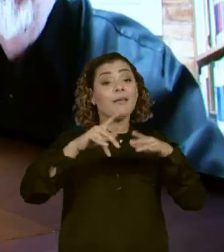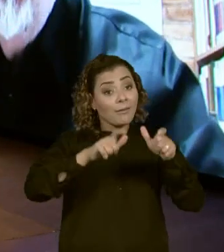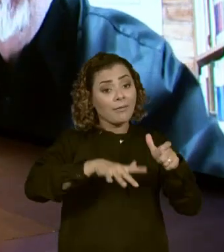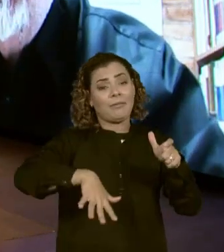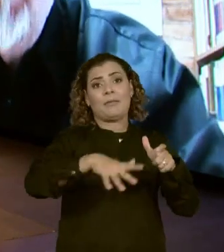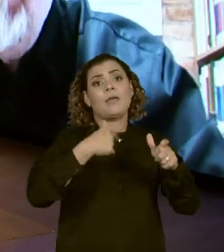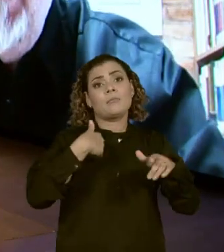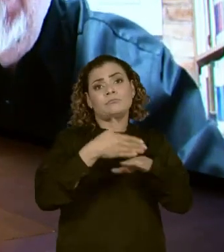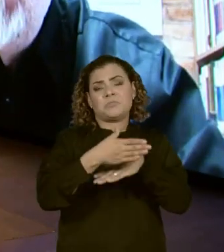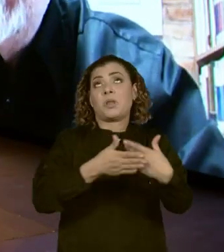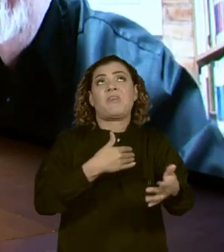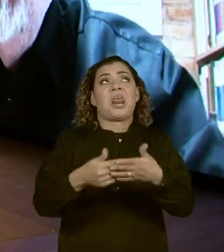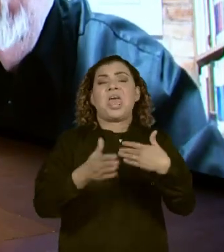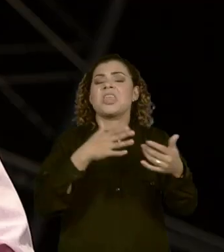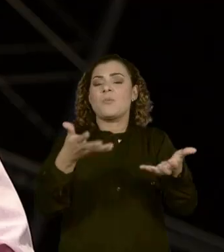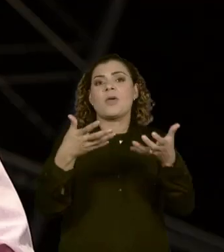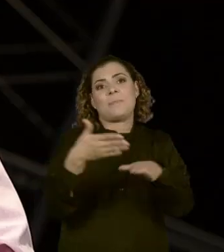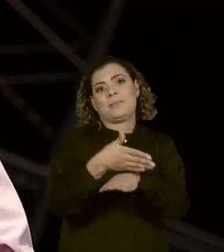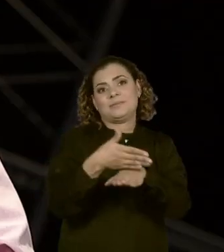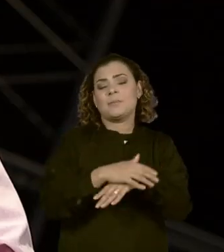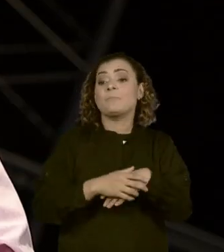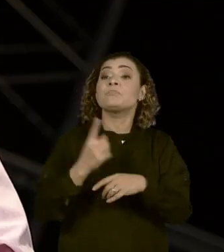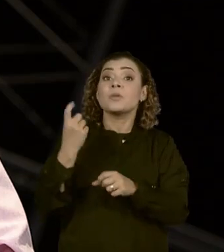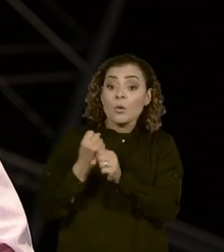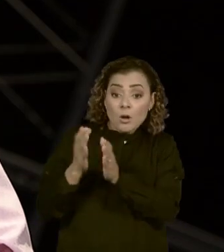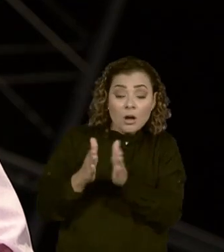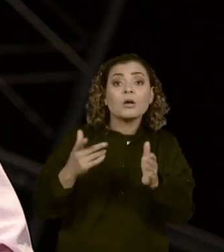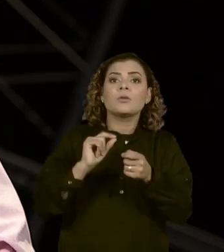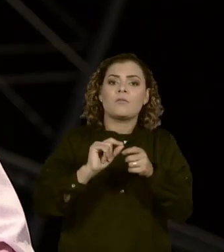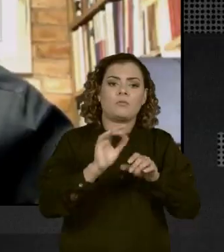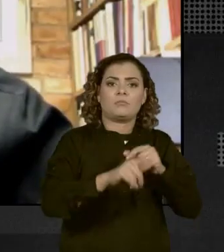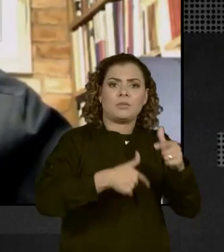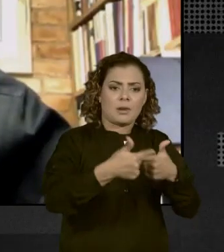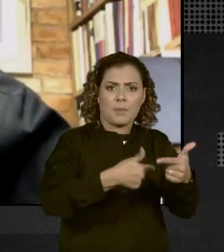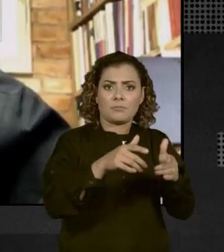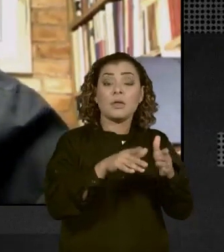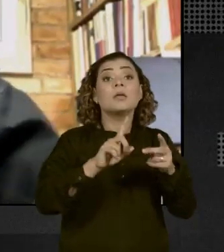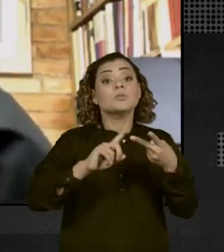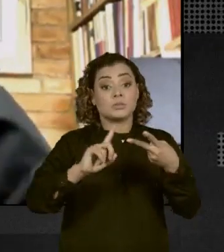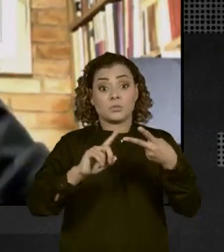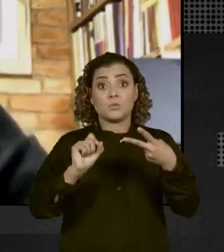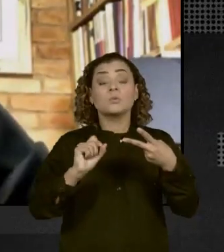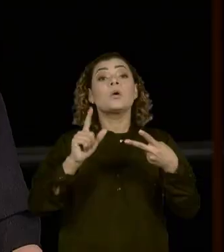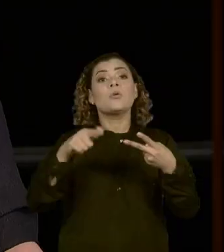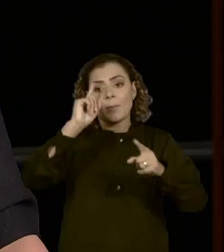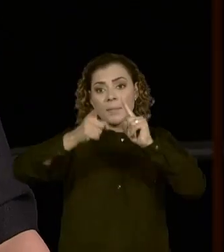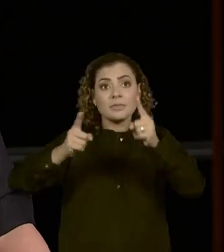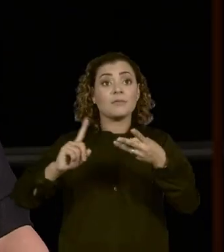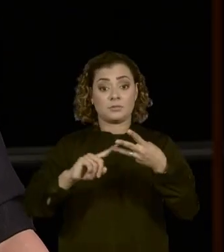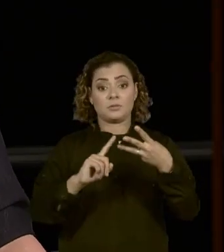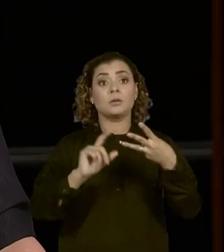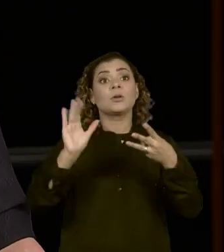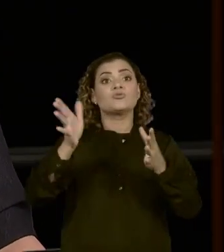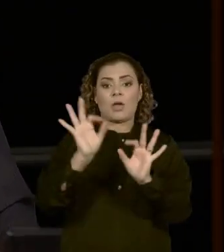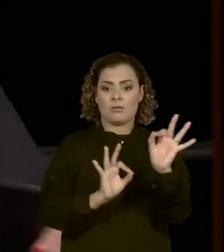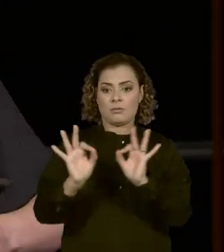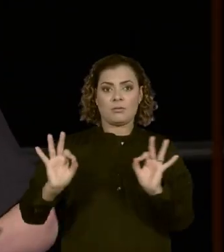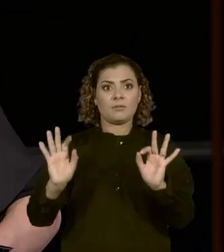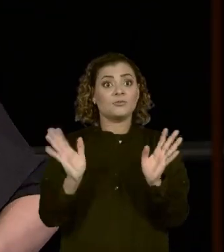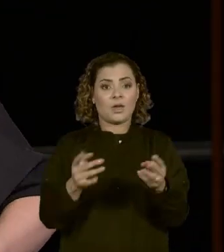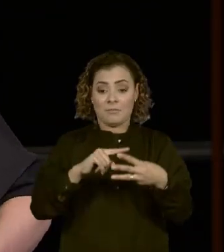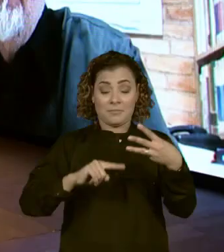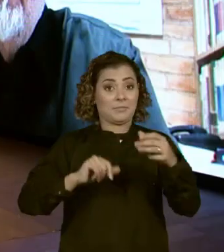sei o que. Era num lugar que processava um lixo, então a gente ficava o dia inteiro com aquele cheiro horrível de lixo, ele era o